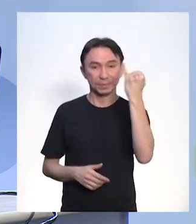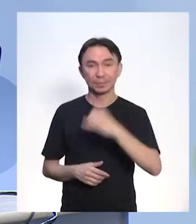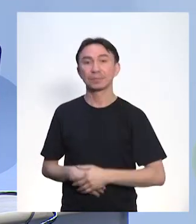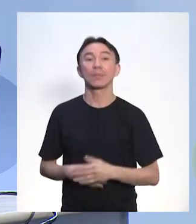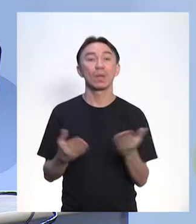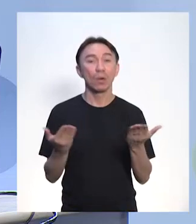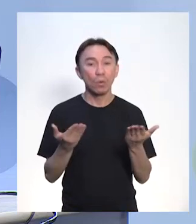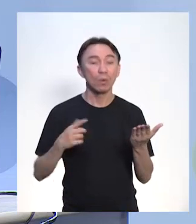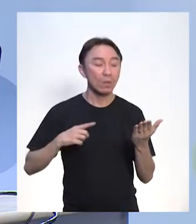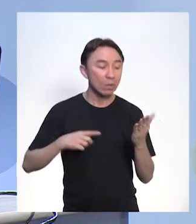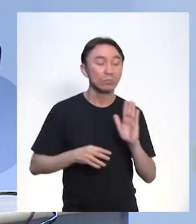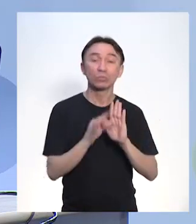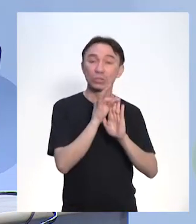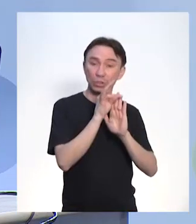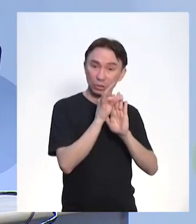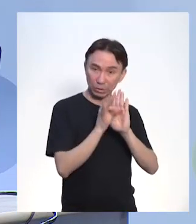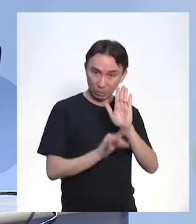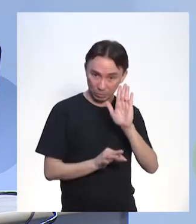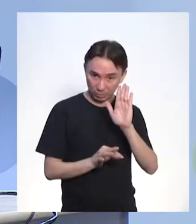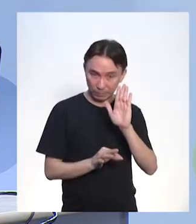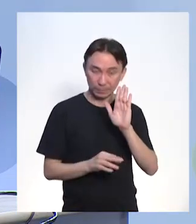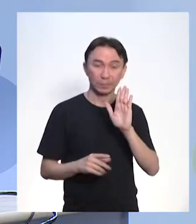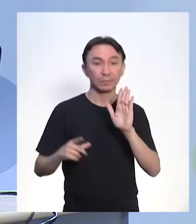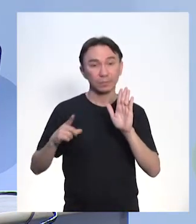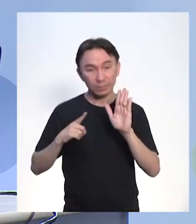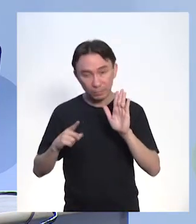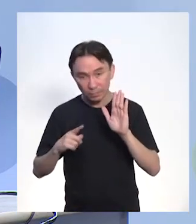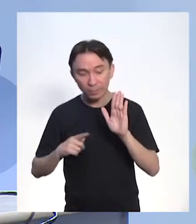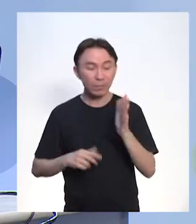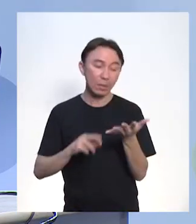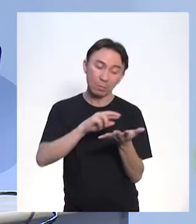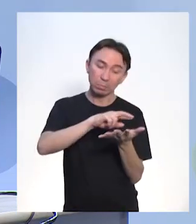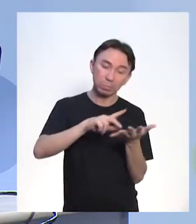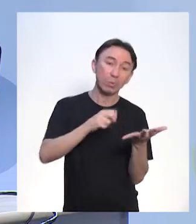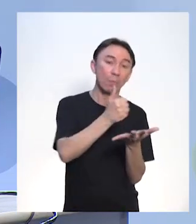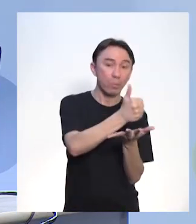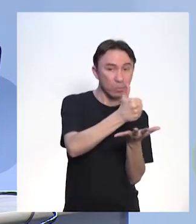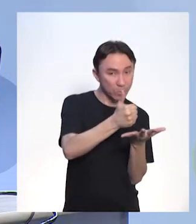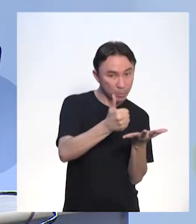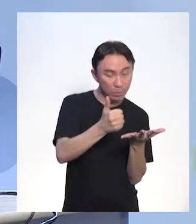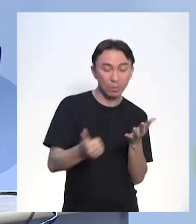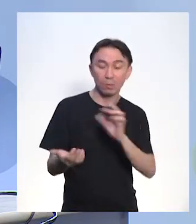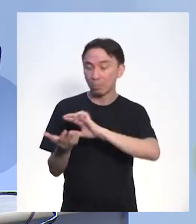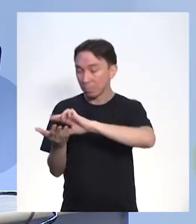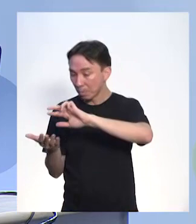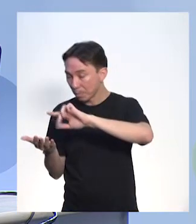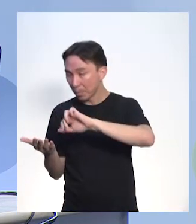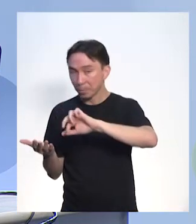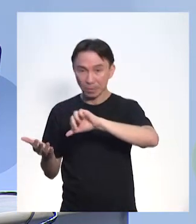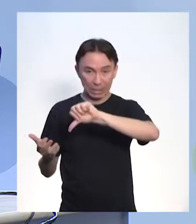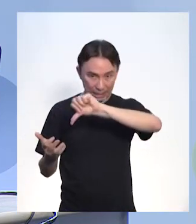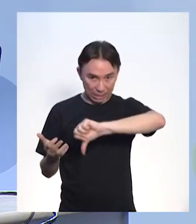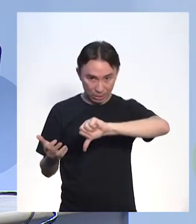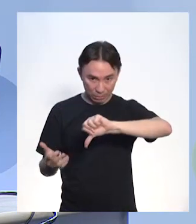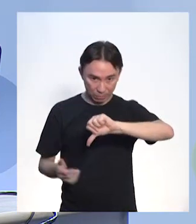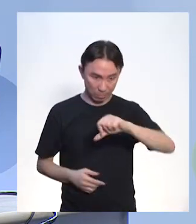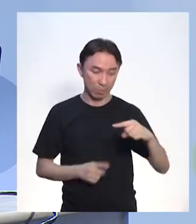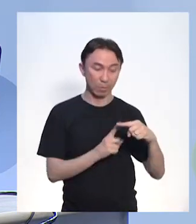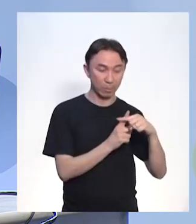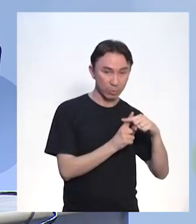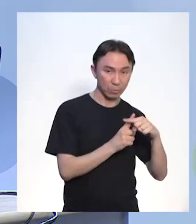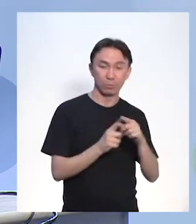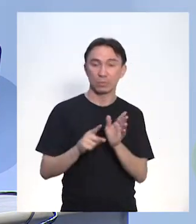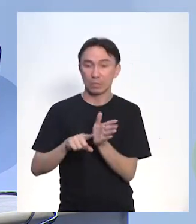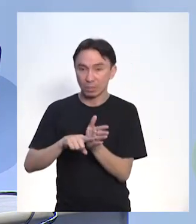texto, e esse texto ele vai ter pontos positivos e pontos negativos. Nesse primeiro momento eu só vou ler o texto e eu vou